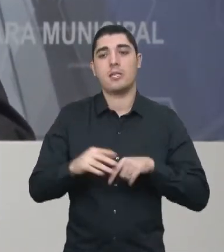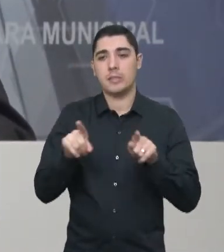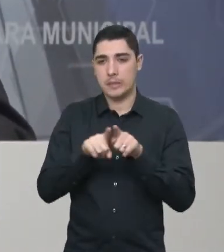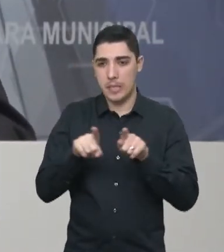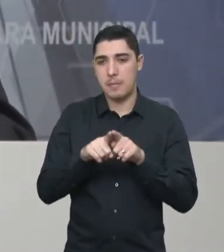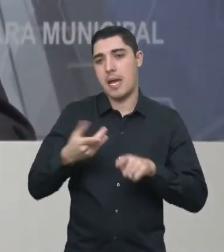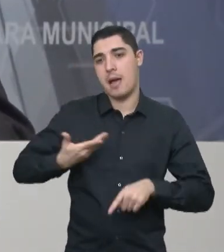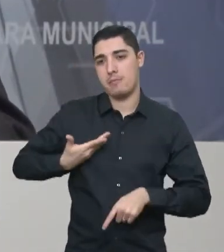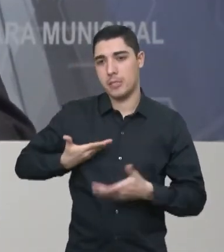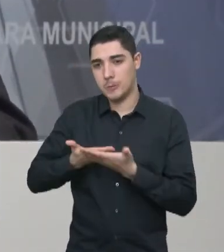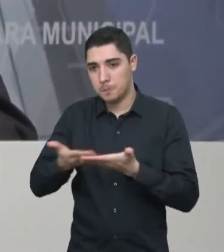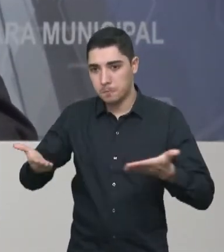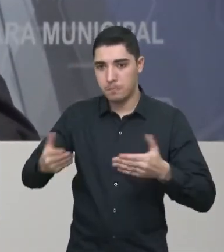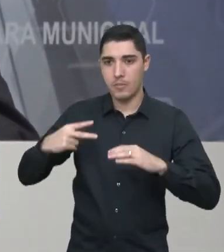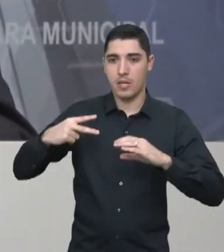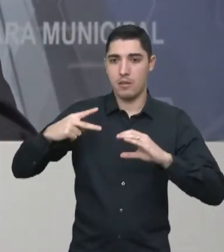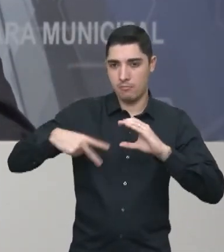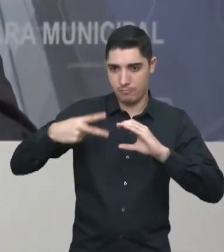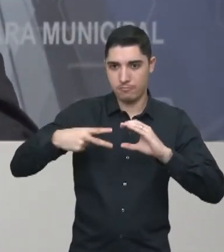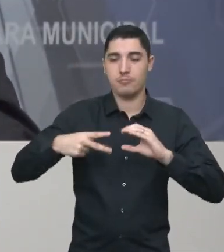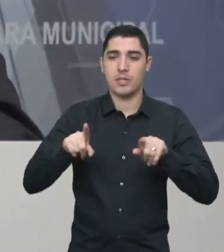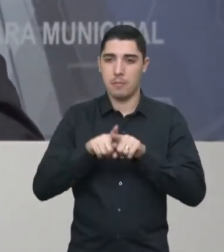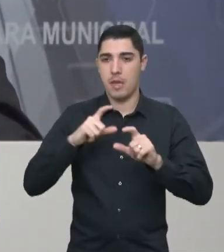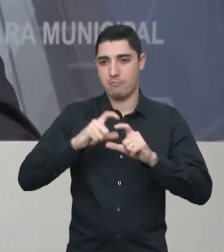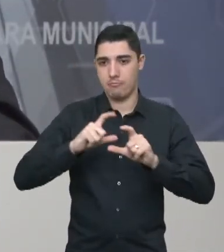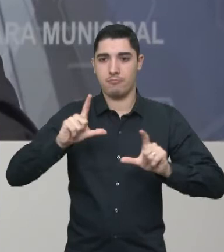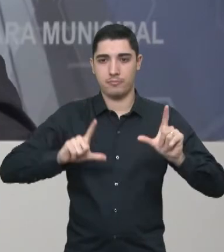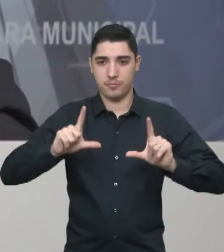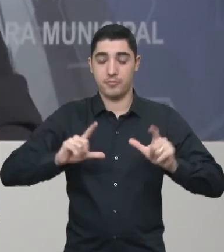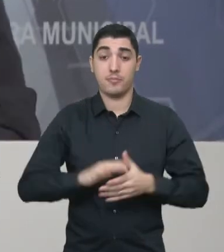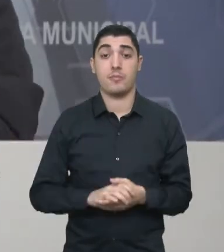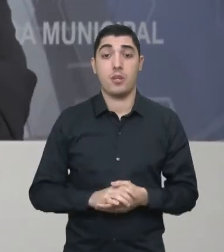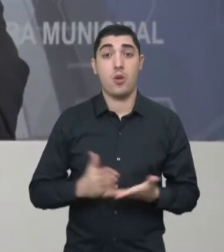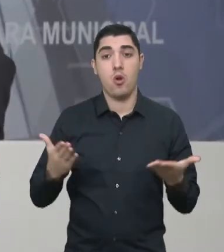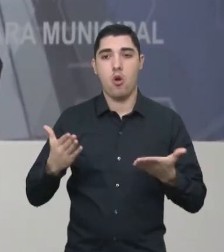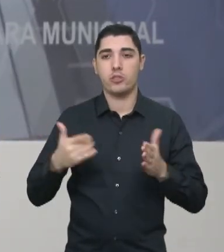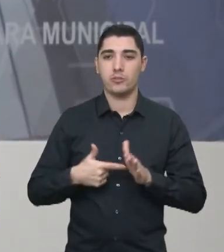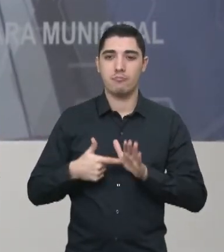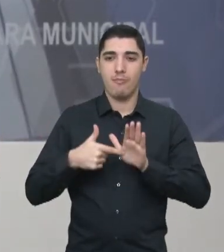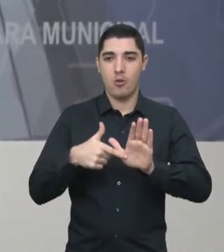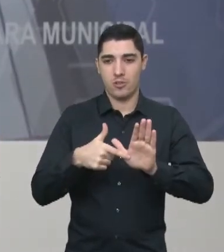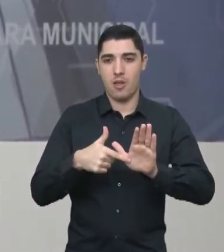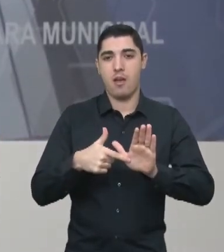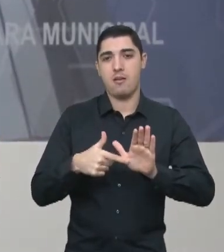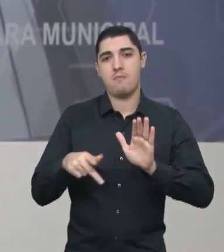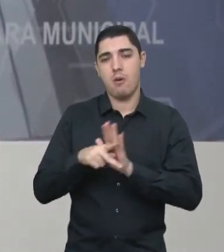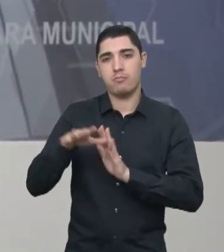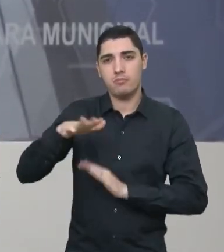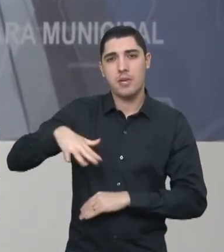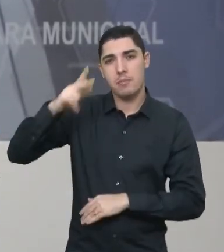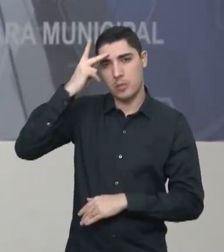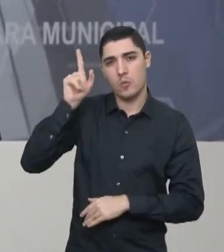da TV Câmara. Bom, hoje eu vim passar um materialzinho aqui do pessoal da SAB do Jardim Morumbi. Tenho